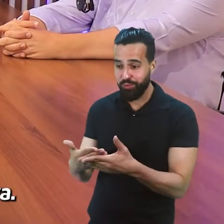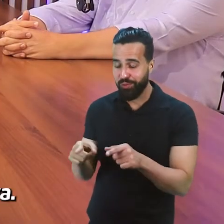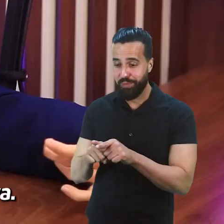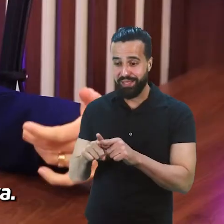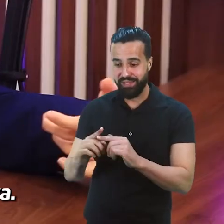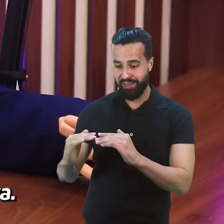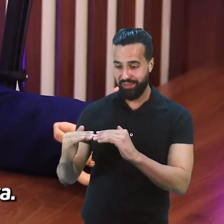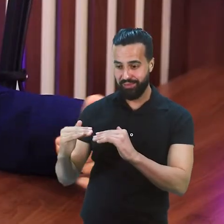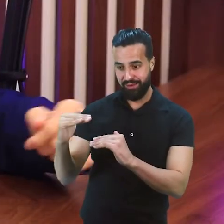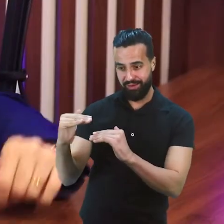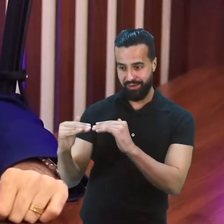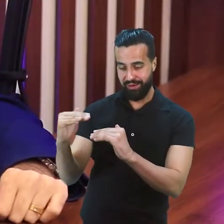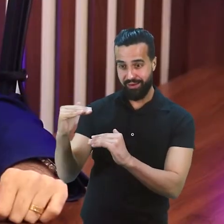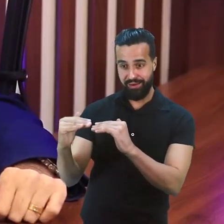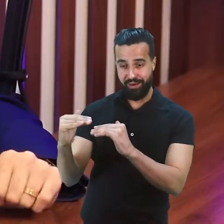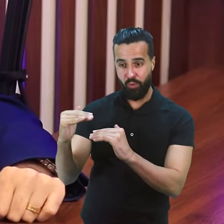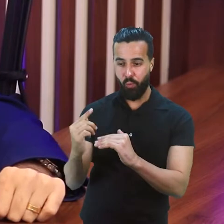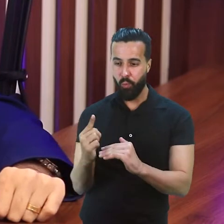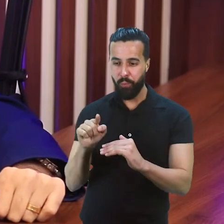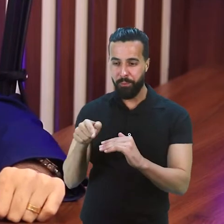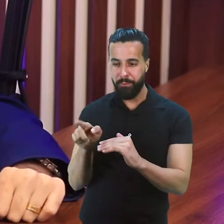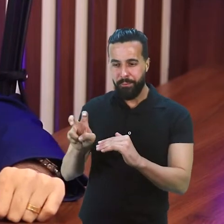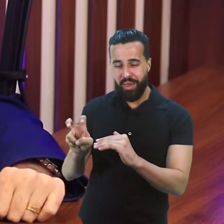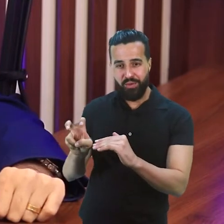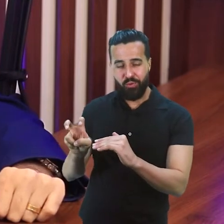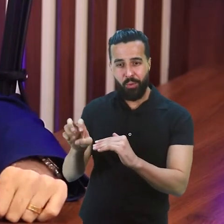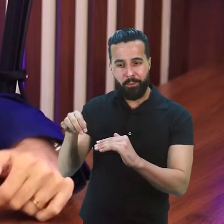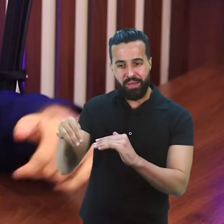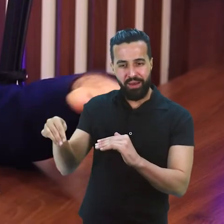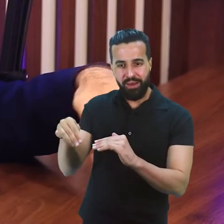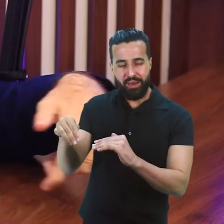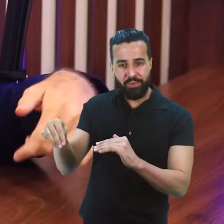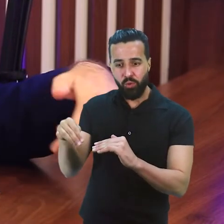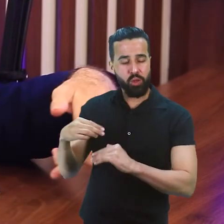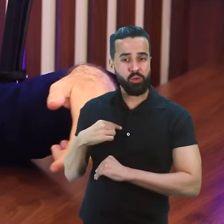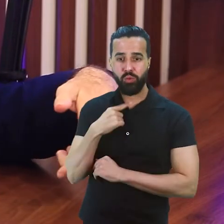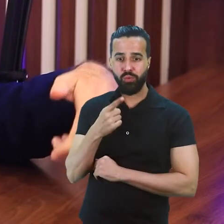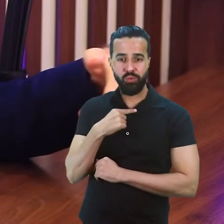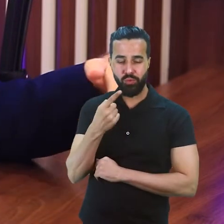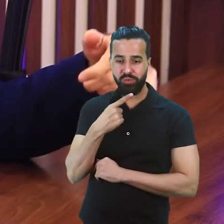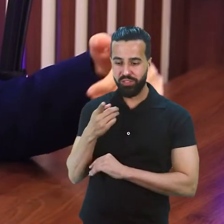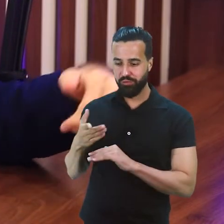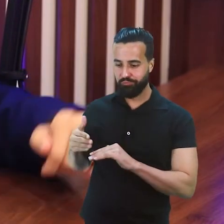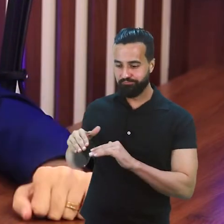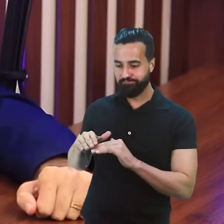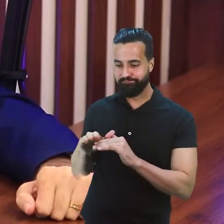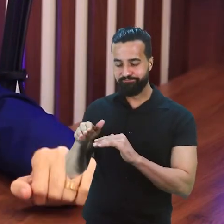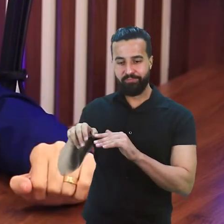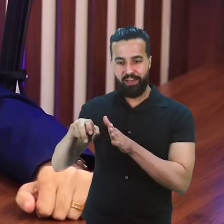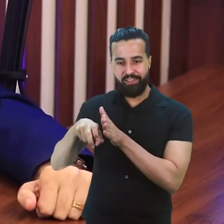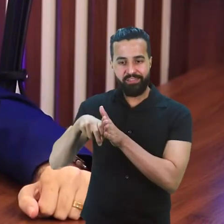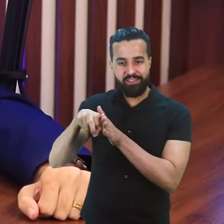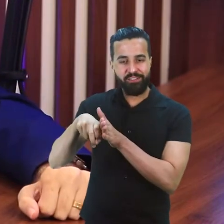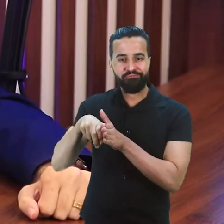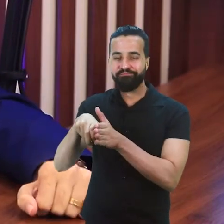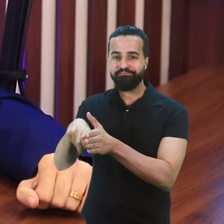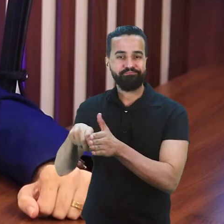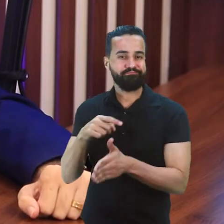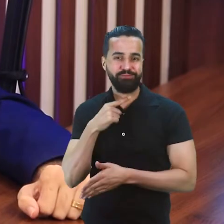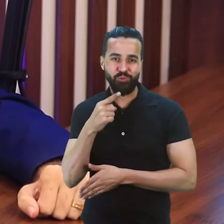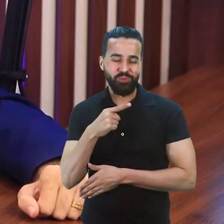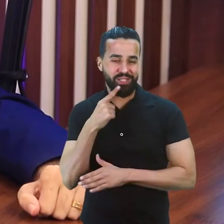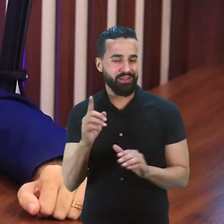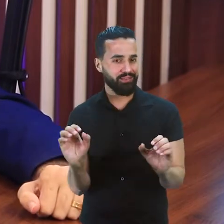degrau me entrava, né? Se me colocar num quadrado que em volta dele tem 1,5 milímetro ali, eu fico preso ali naquilo ali, não saio daquilo, não